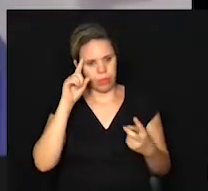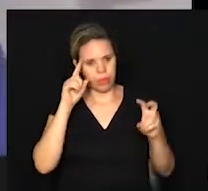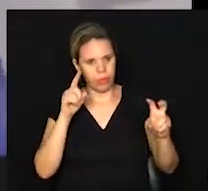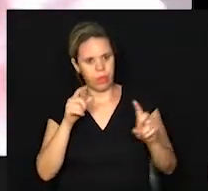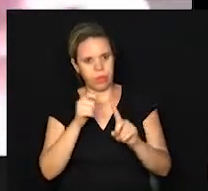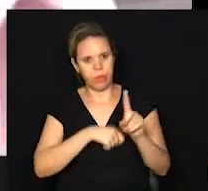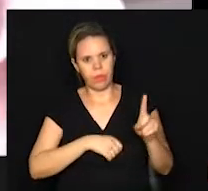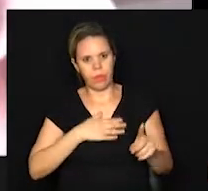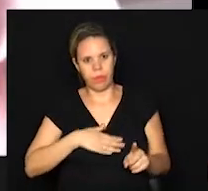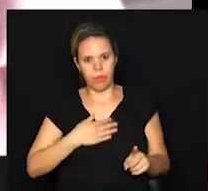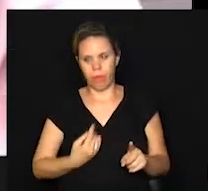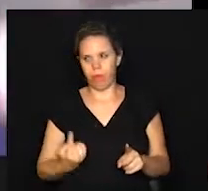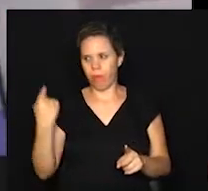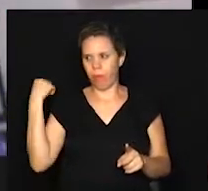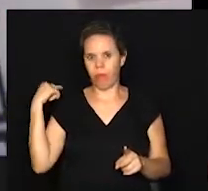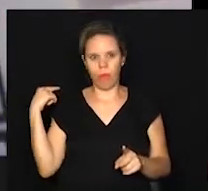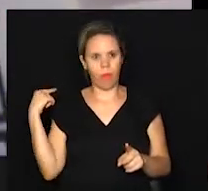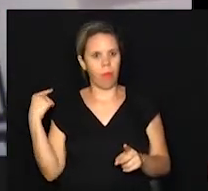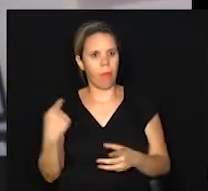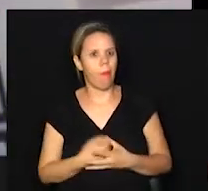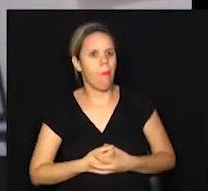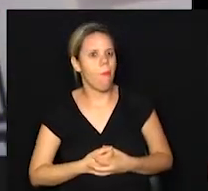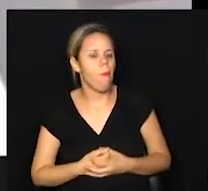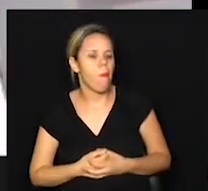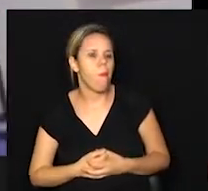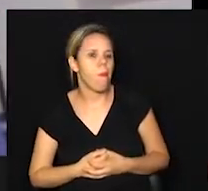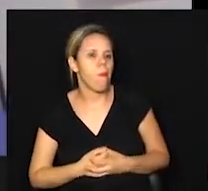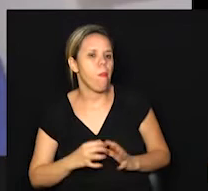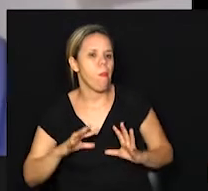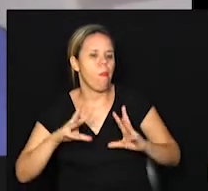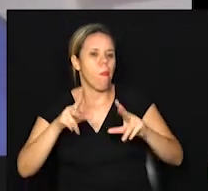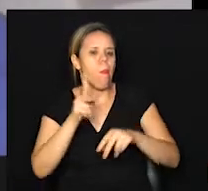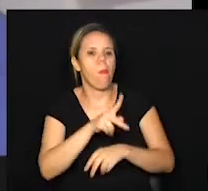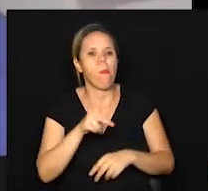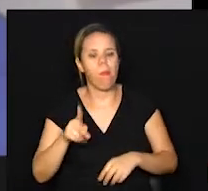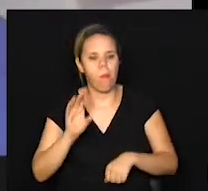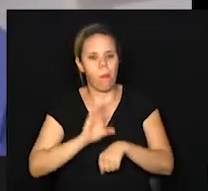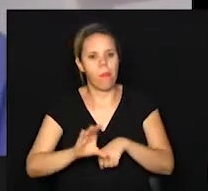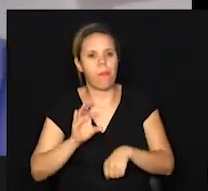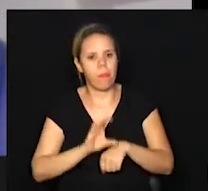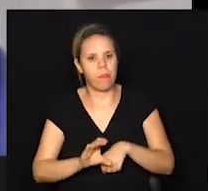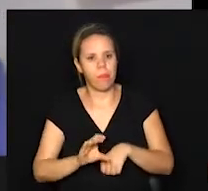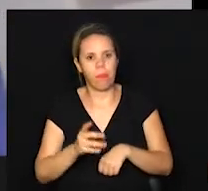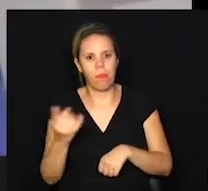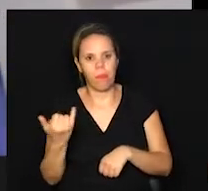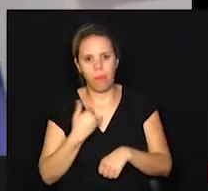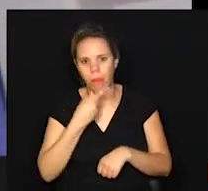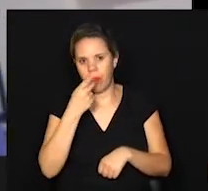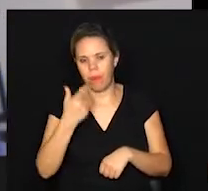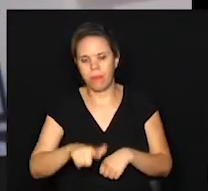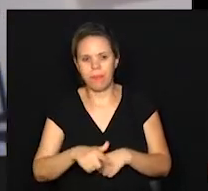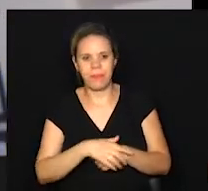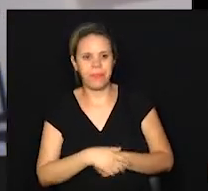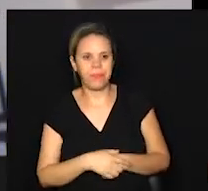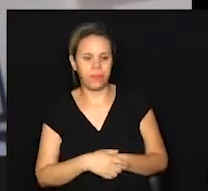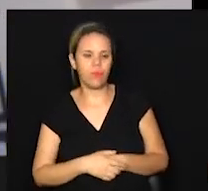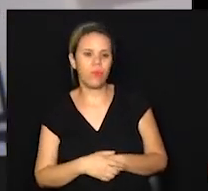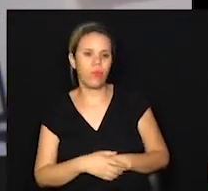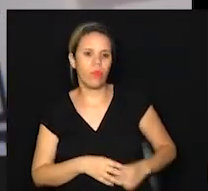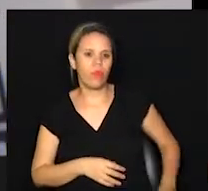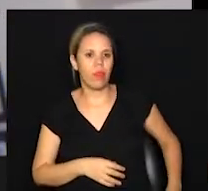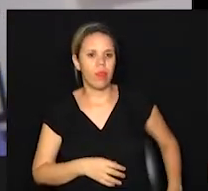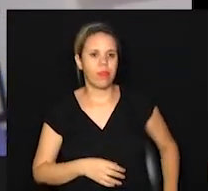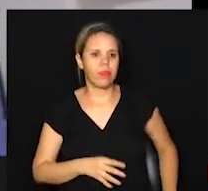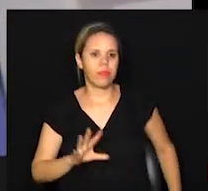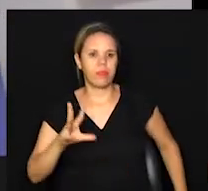agosto, né, que todos os professores do curso, e ele falou isso mais de uma vez nessa conversa, que todos